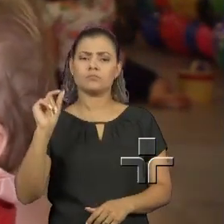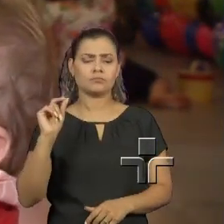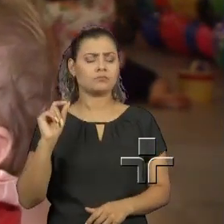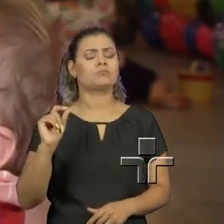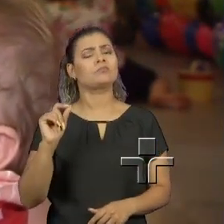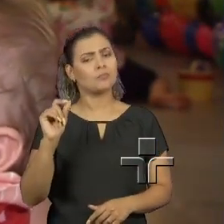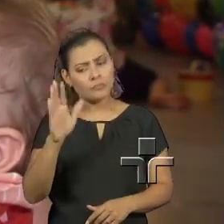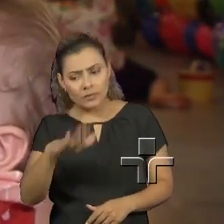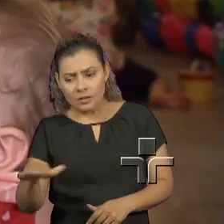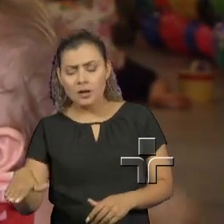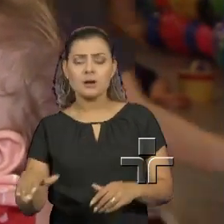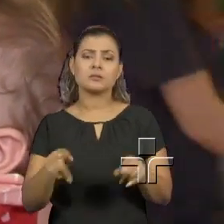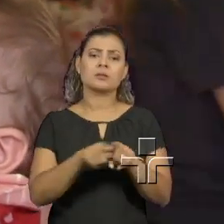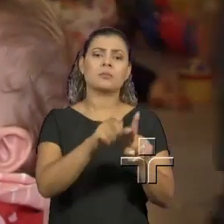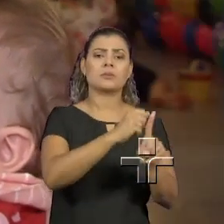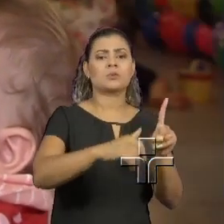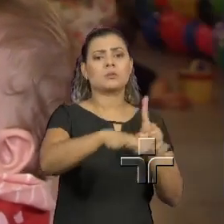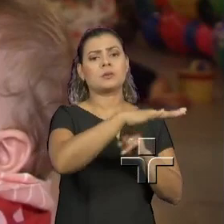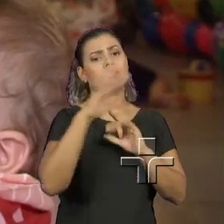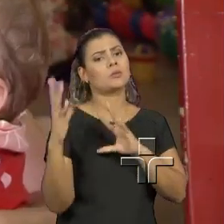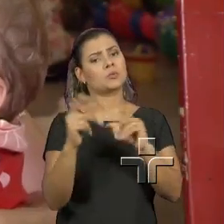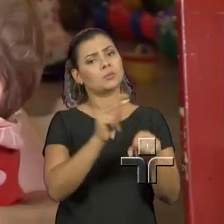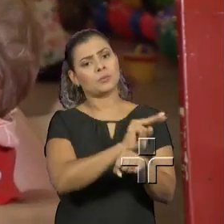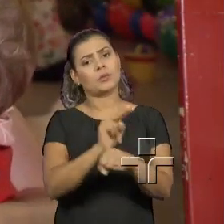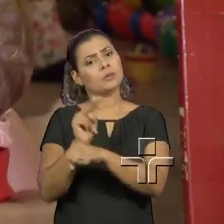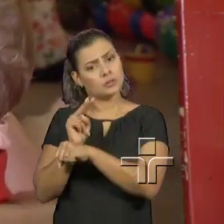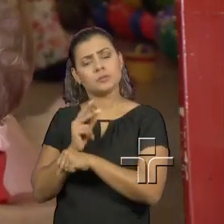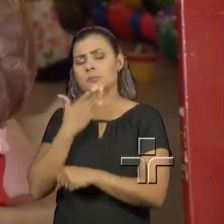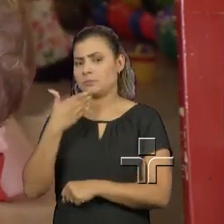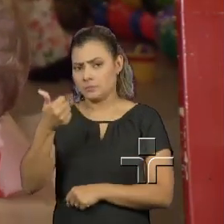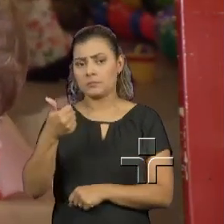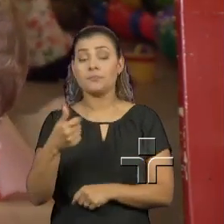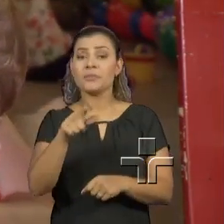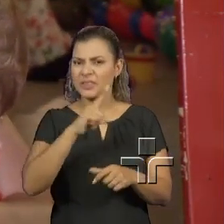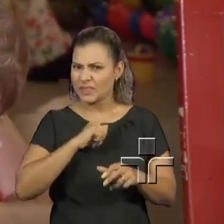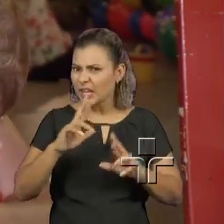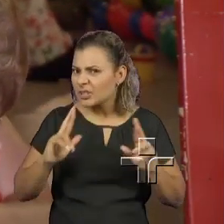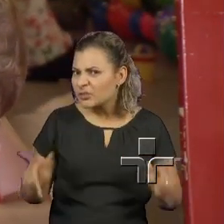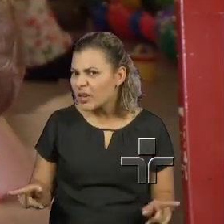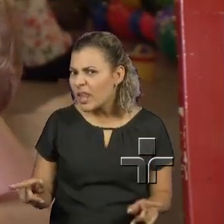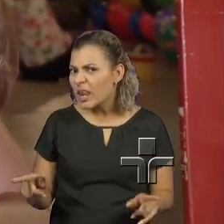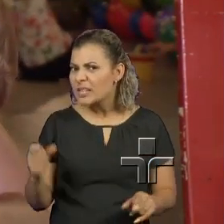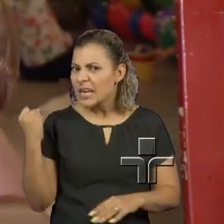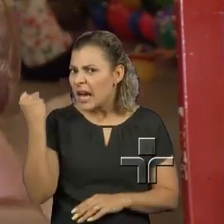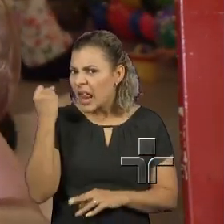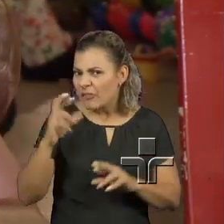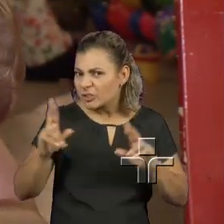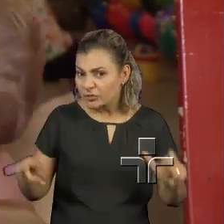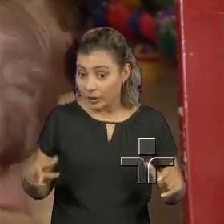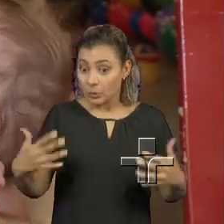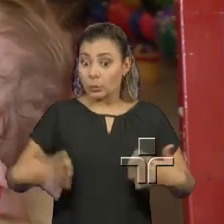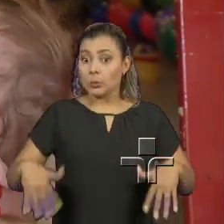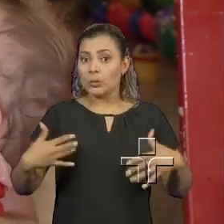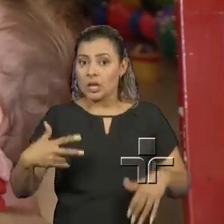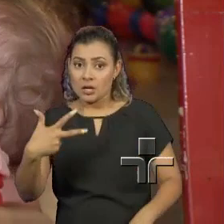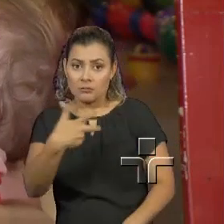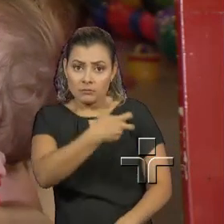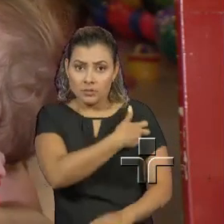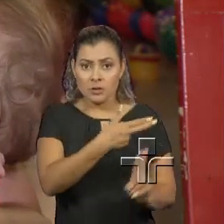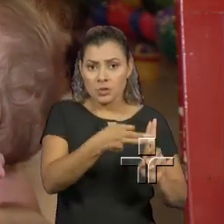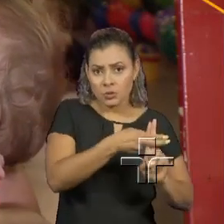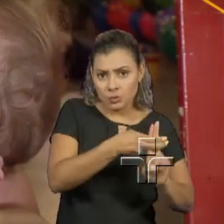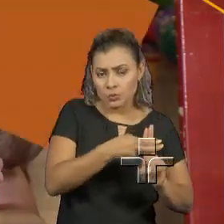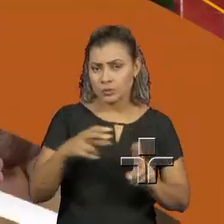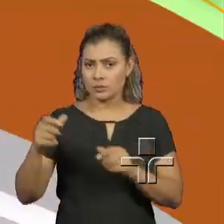assim, para a criança e para a sociedade como um todo. Tem alguma diferença muito grave entre a vacina do SUS e a vacina